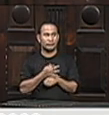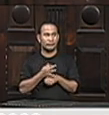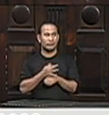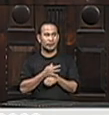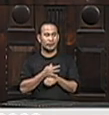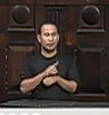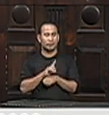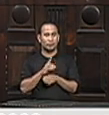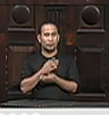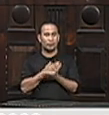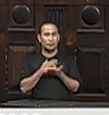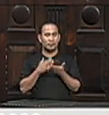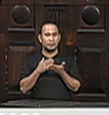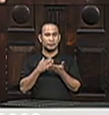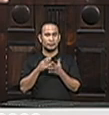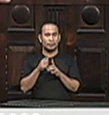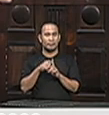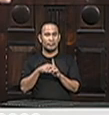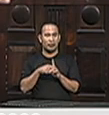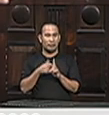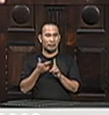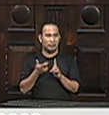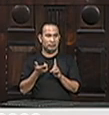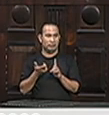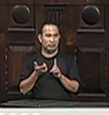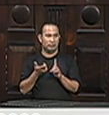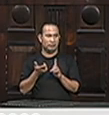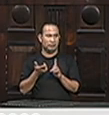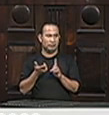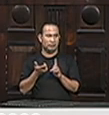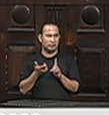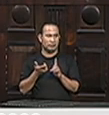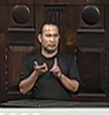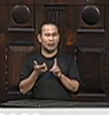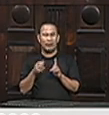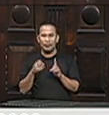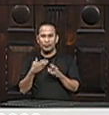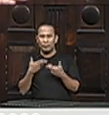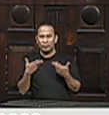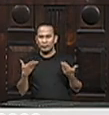um desembargador, Nildson, concedeu a liminar, que a Casa não cumpriu.